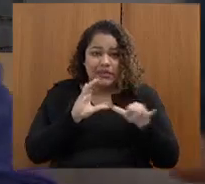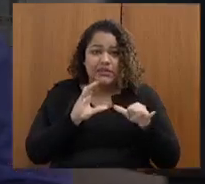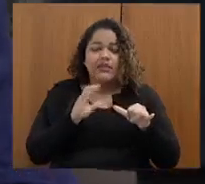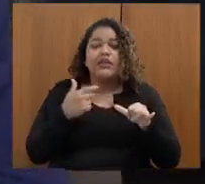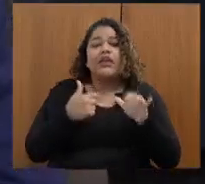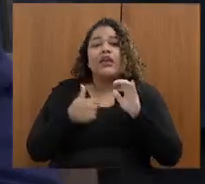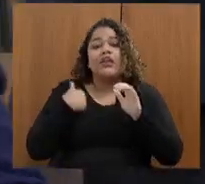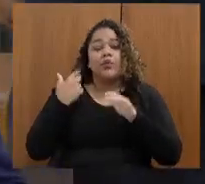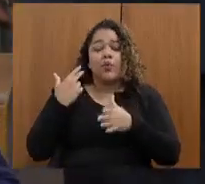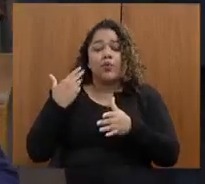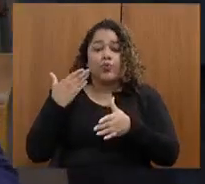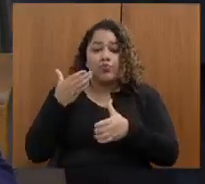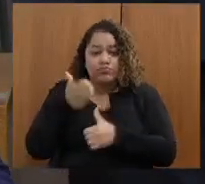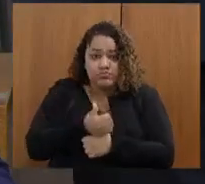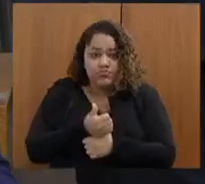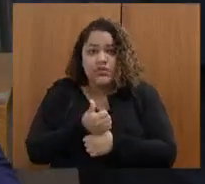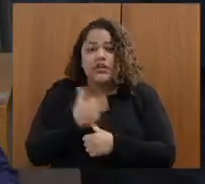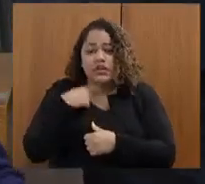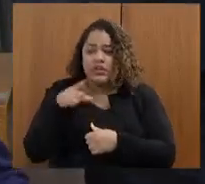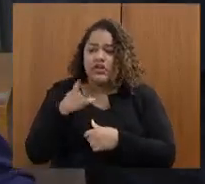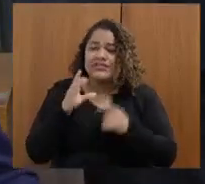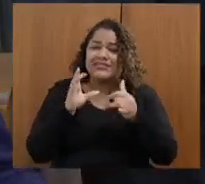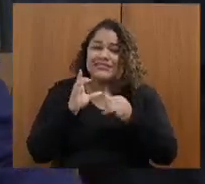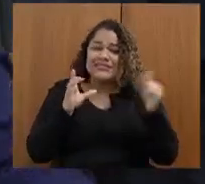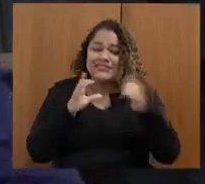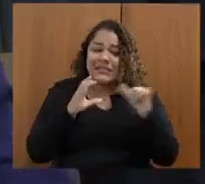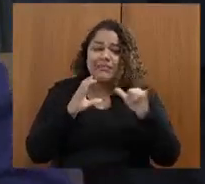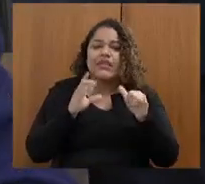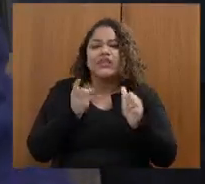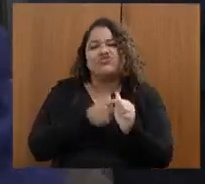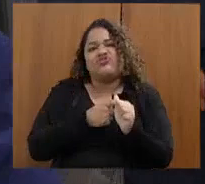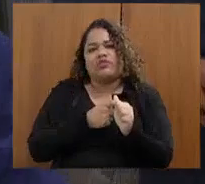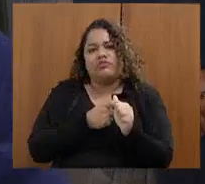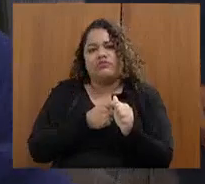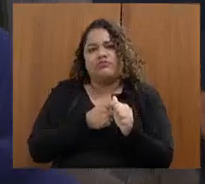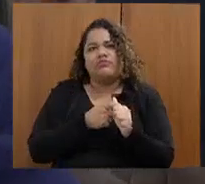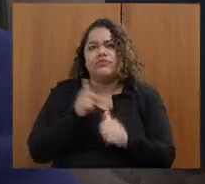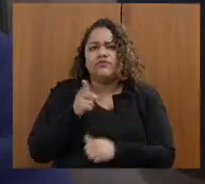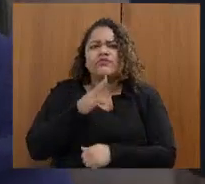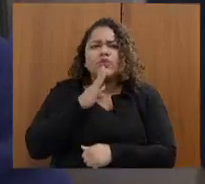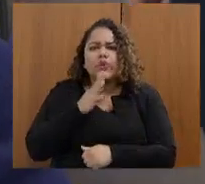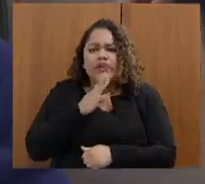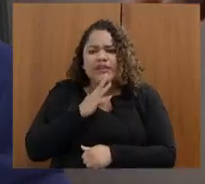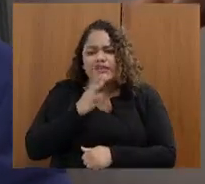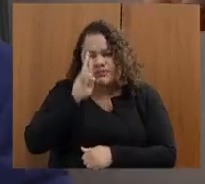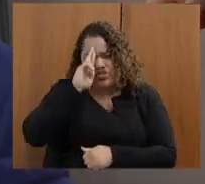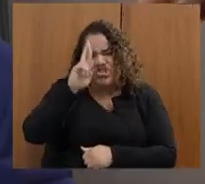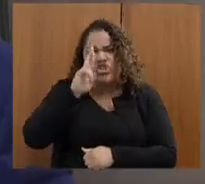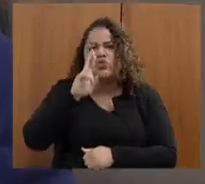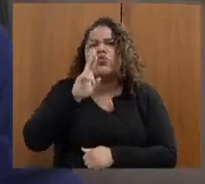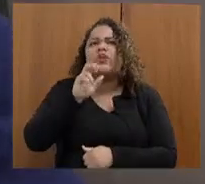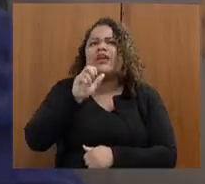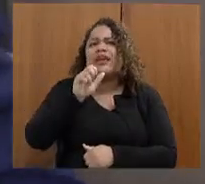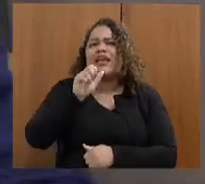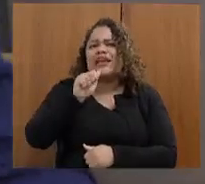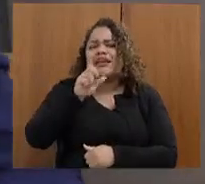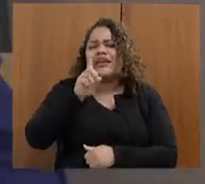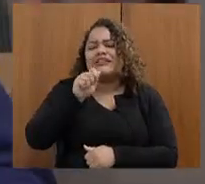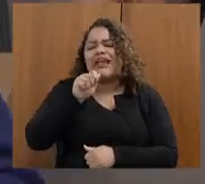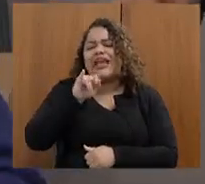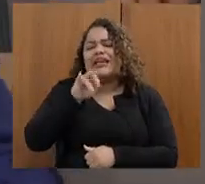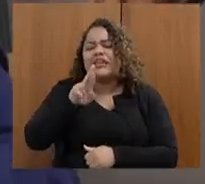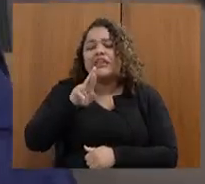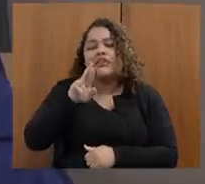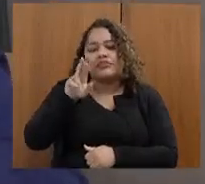eu me lembro o deputado Macaé você deve conhecê-lo o diretor Odair lá de Januária na escola